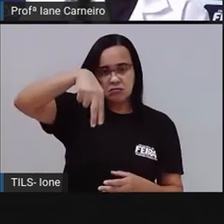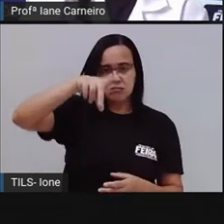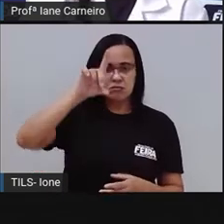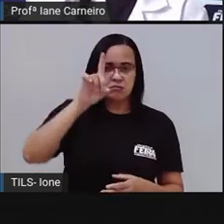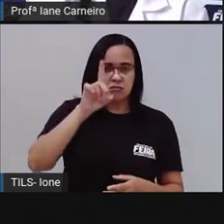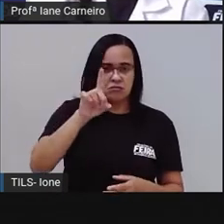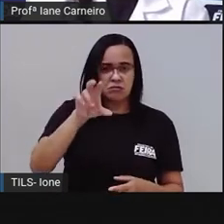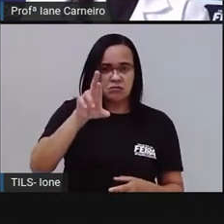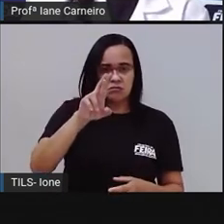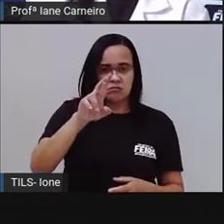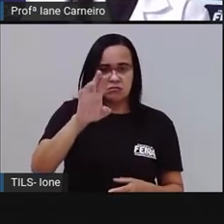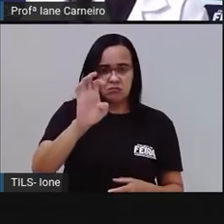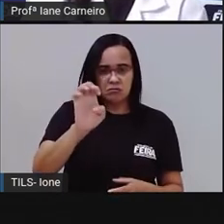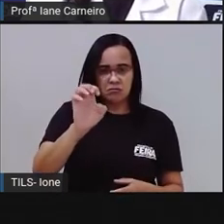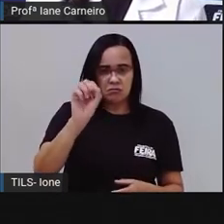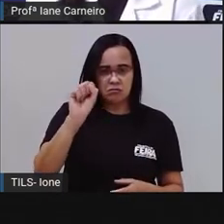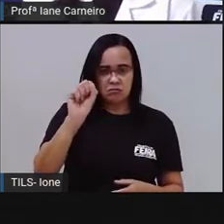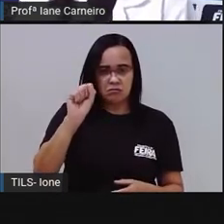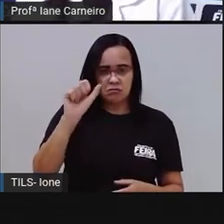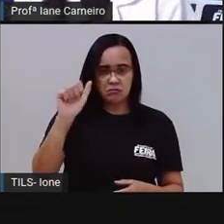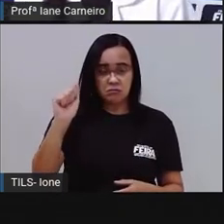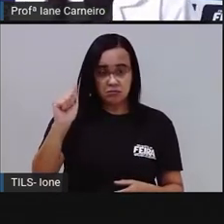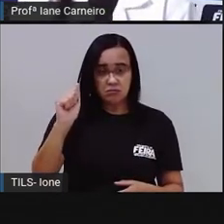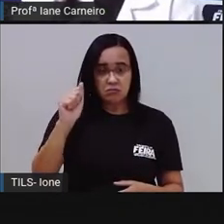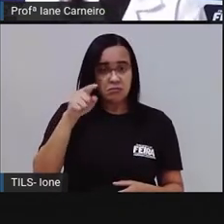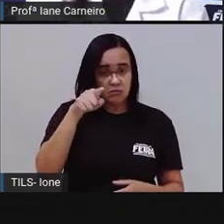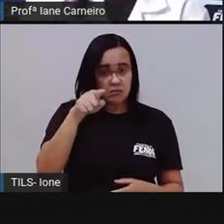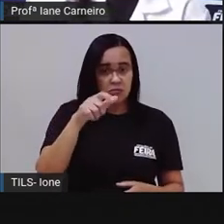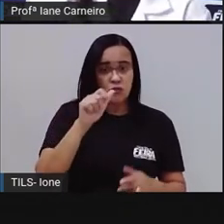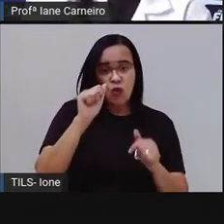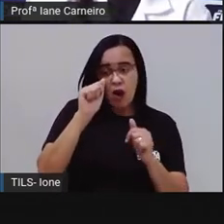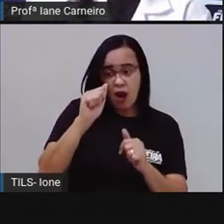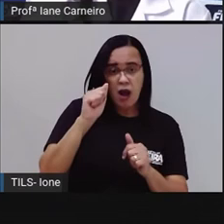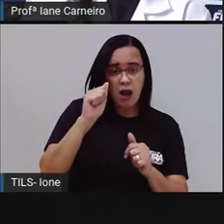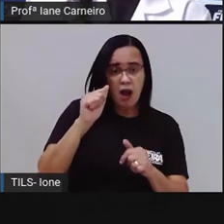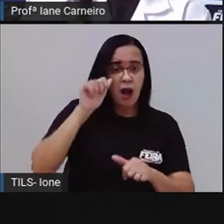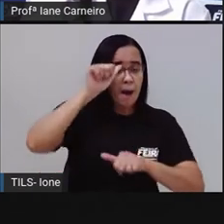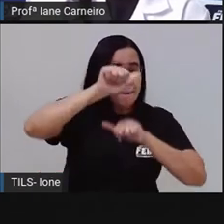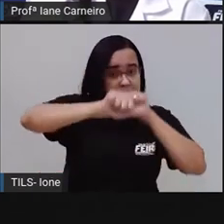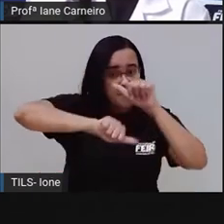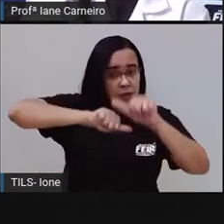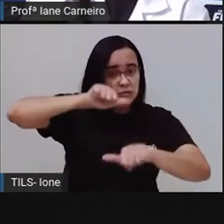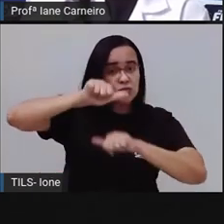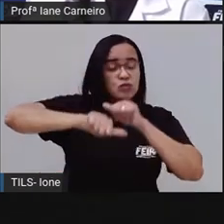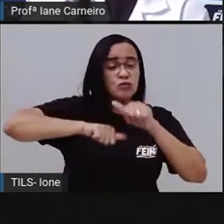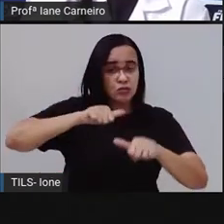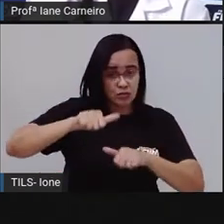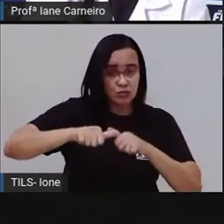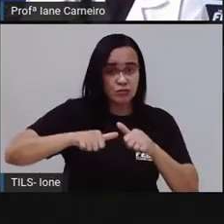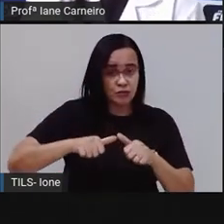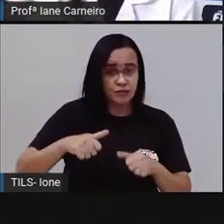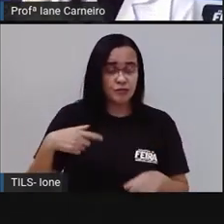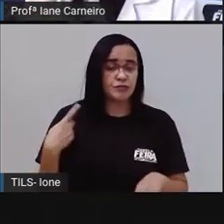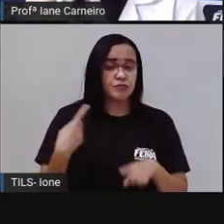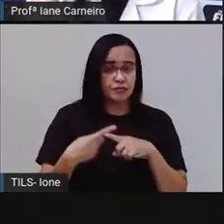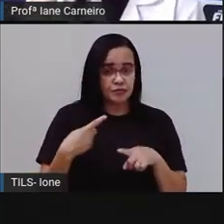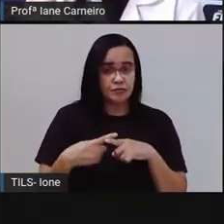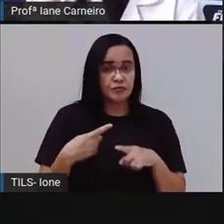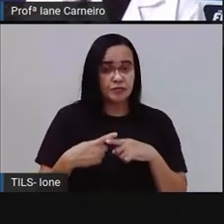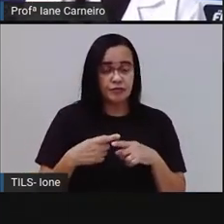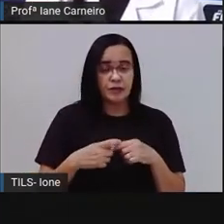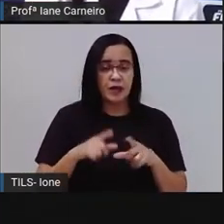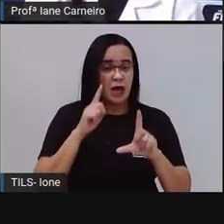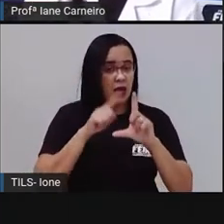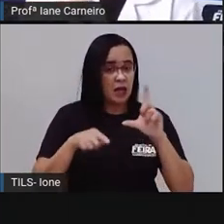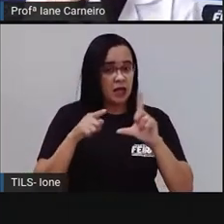Andressa, né? Aí esse A, pró, mudou um pouquinho o som. Ele mudou porque ele está acompanhado com a consoante ne. Lembra que a Pró já